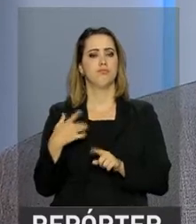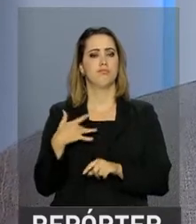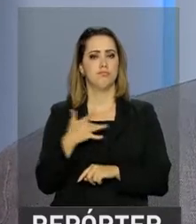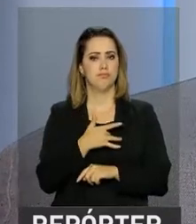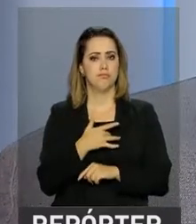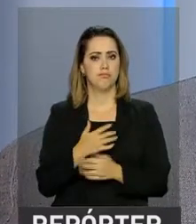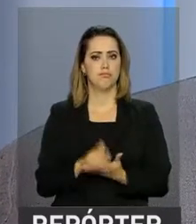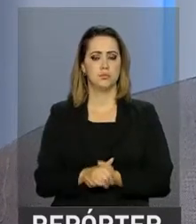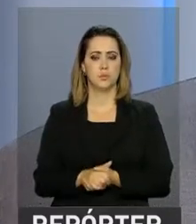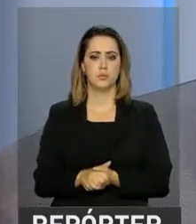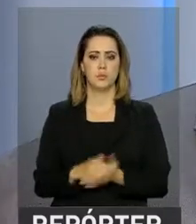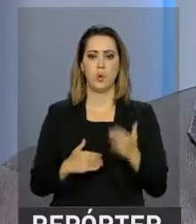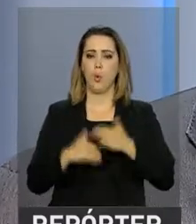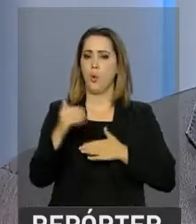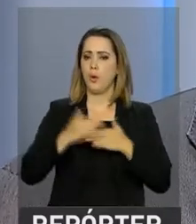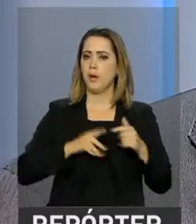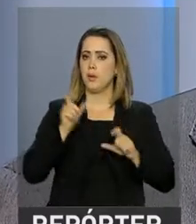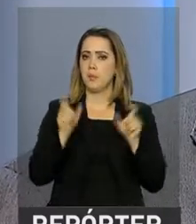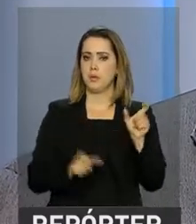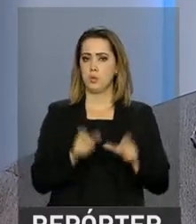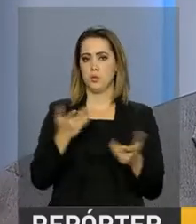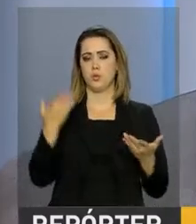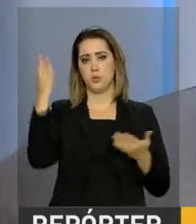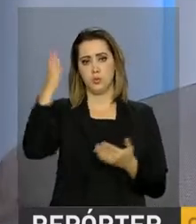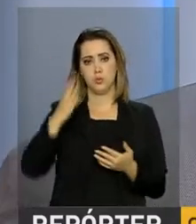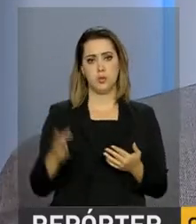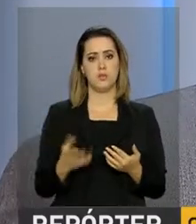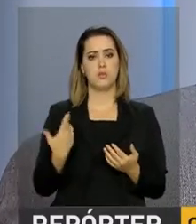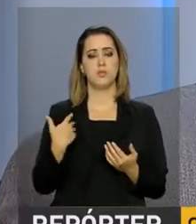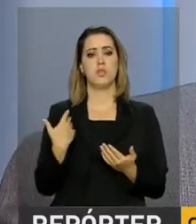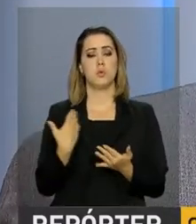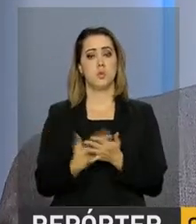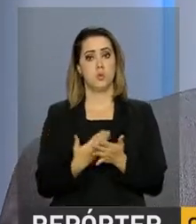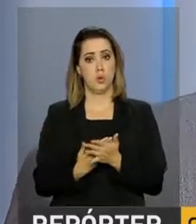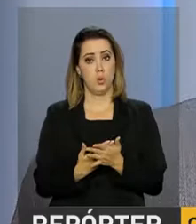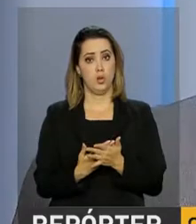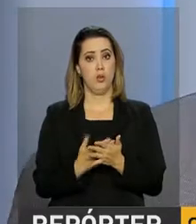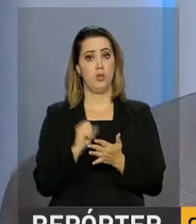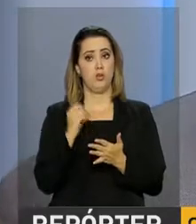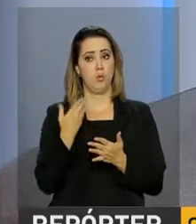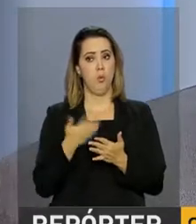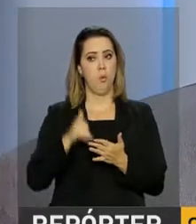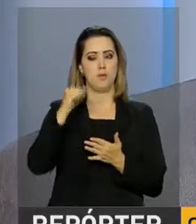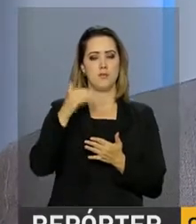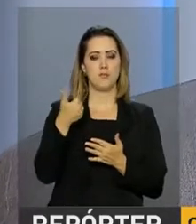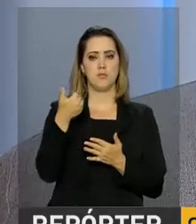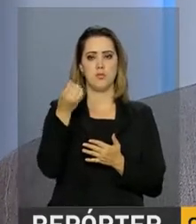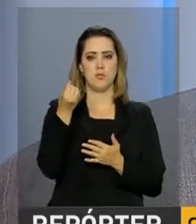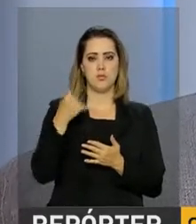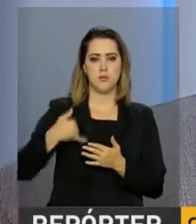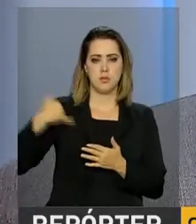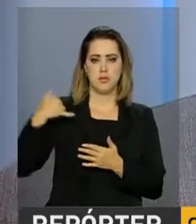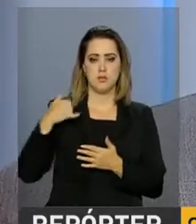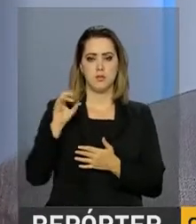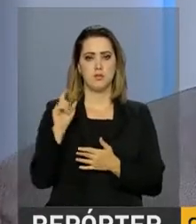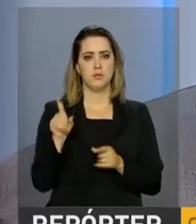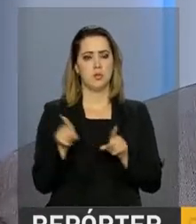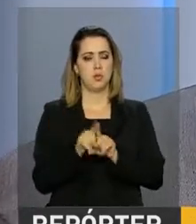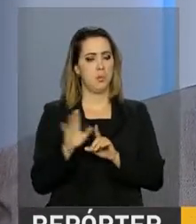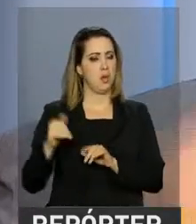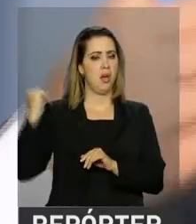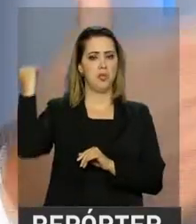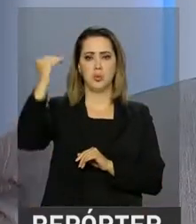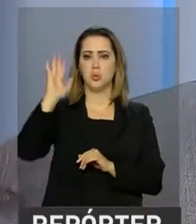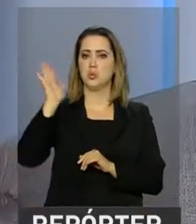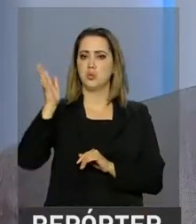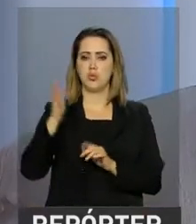cidadão brasileiro, seja ele em faixa etária estudantil a partir dos 16 anos ou até adulto que já